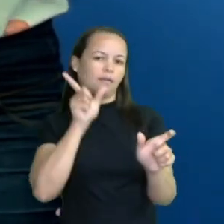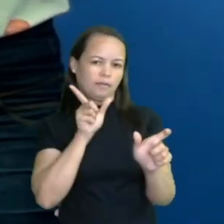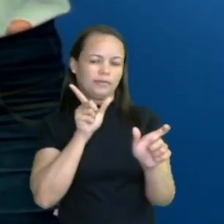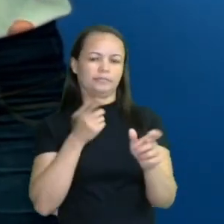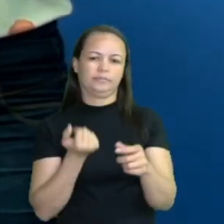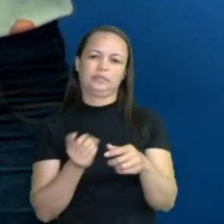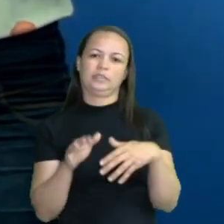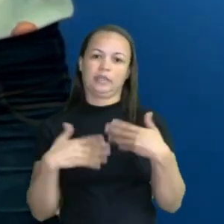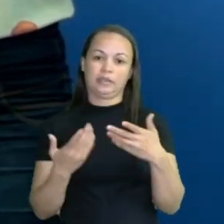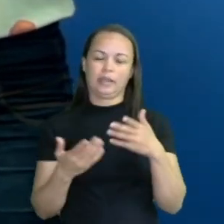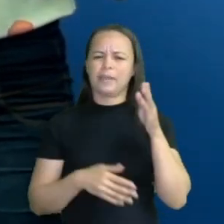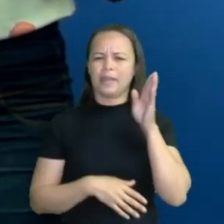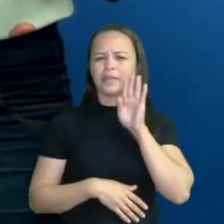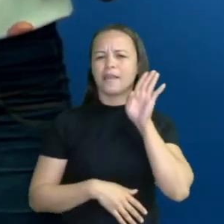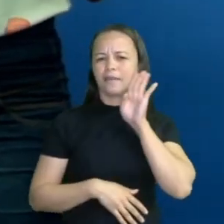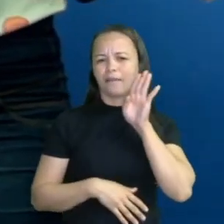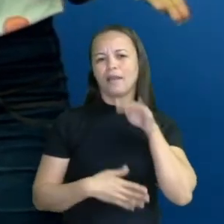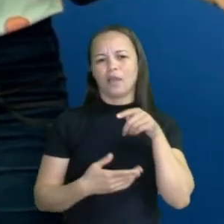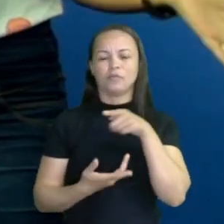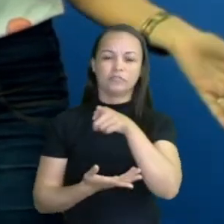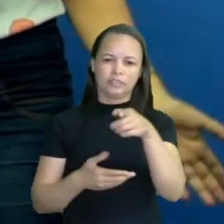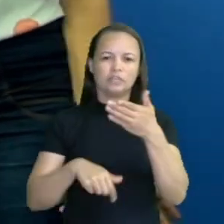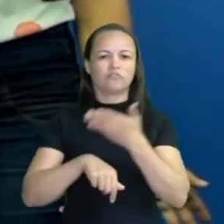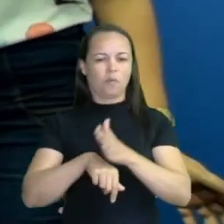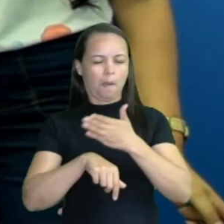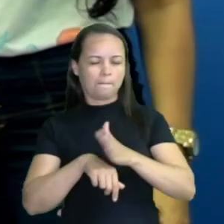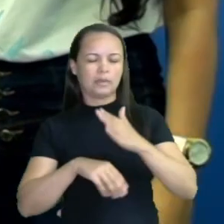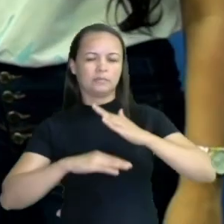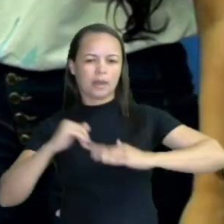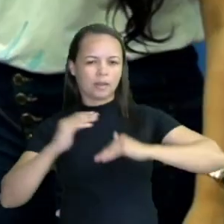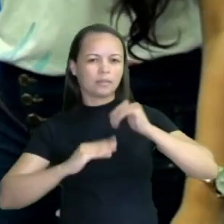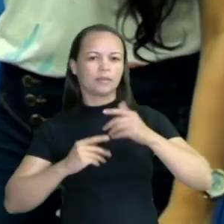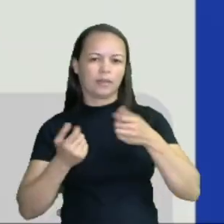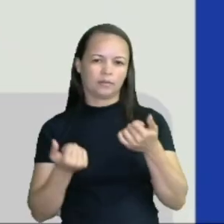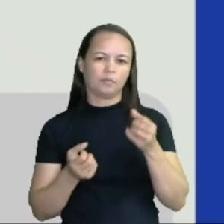também aprendendo mais, praticando mais sobre substantivo brincando.